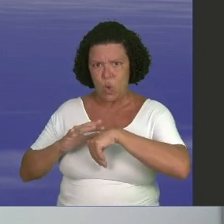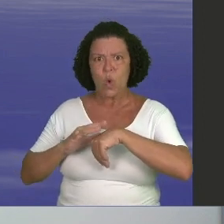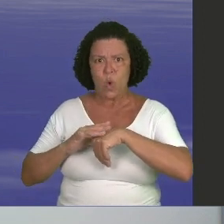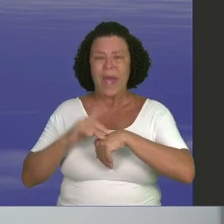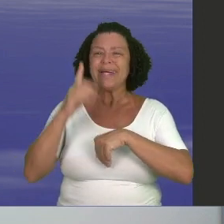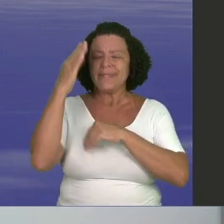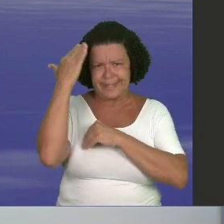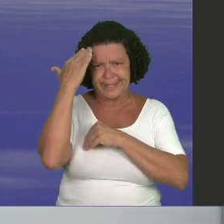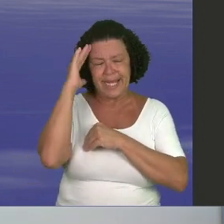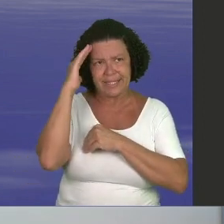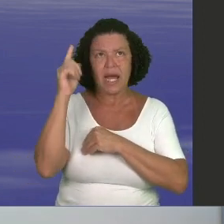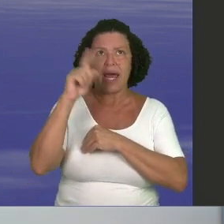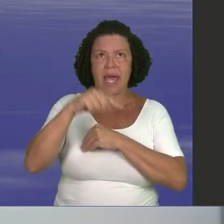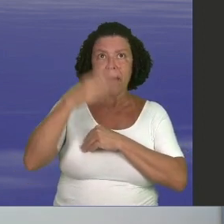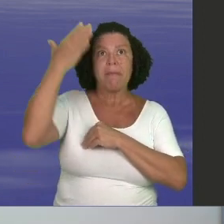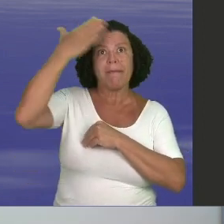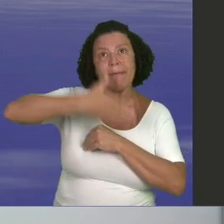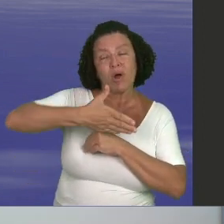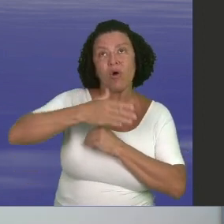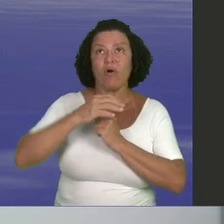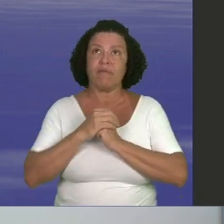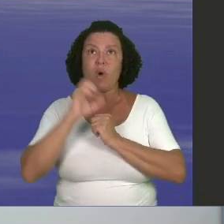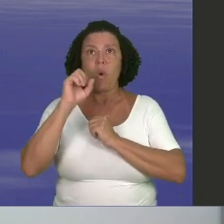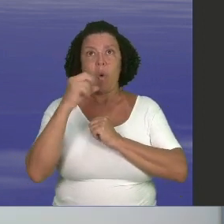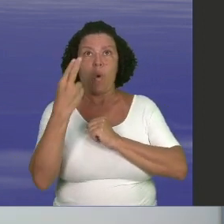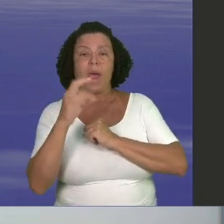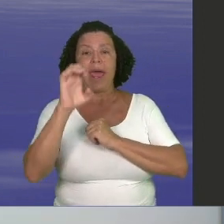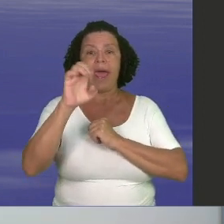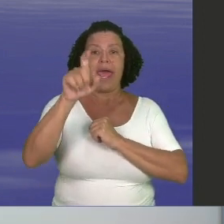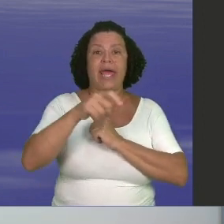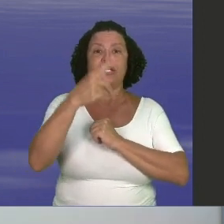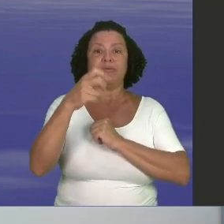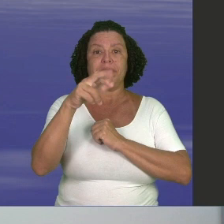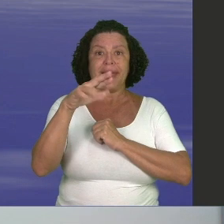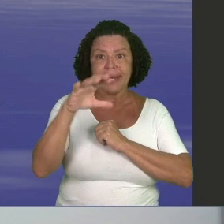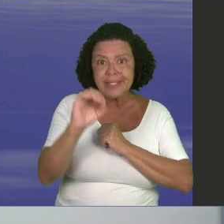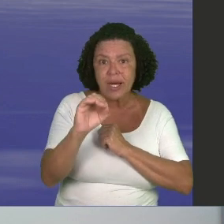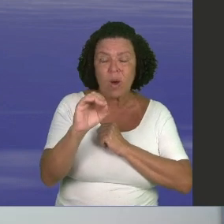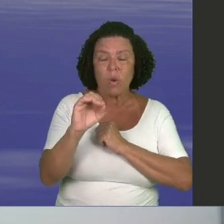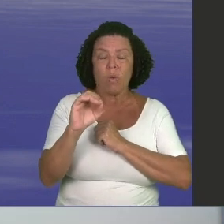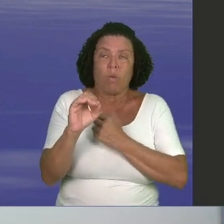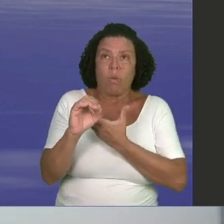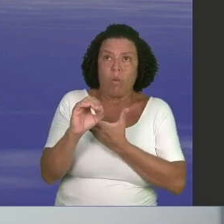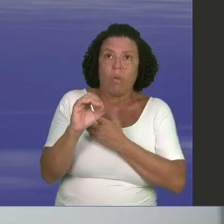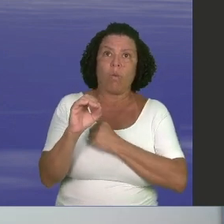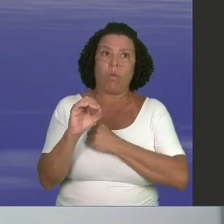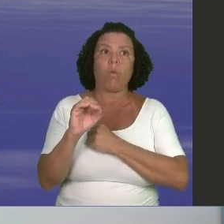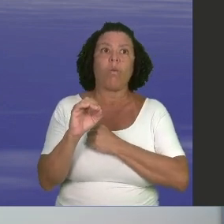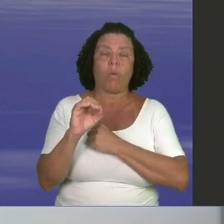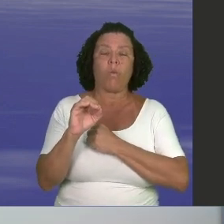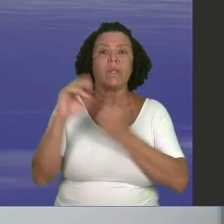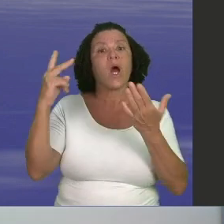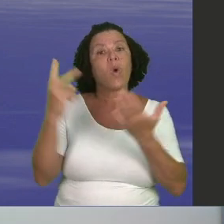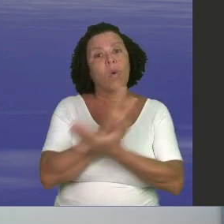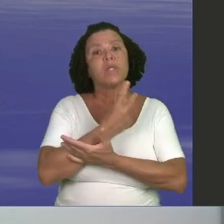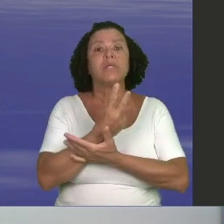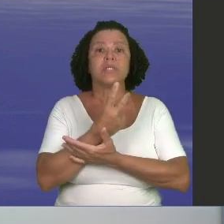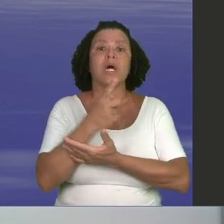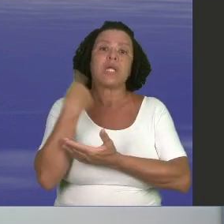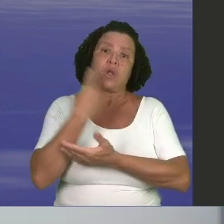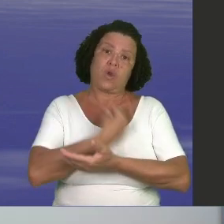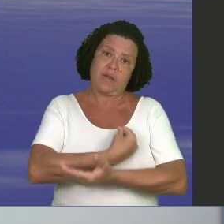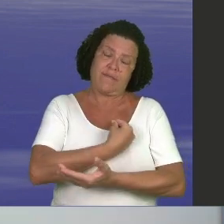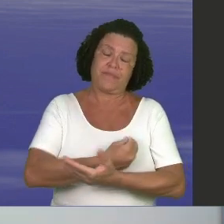que entender se isso é uma prova ou é uma expiação que está acometendo a nossa